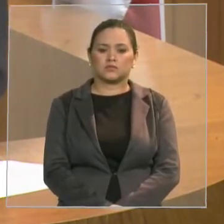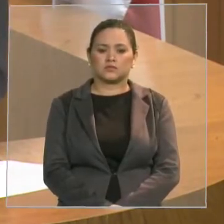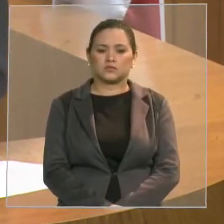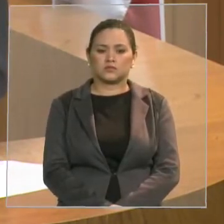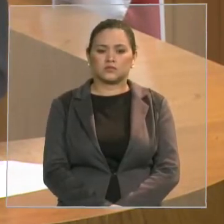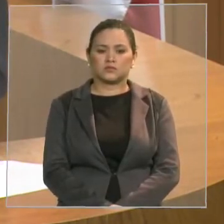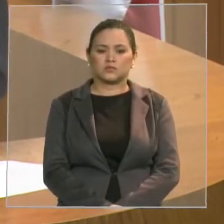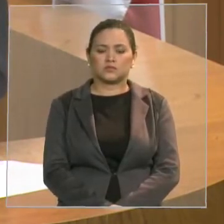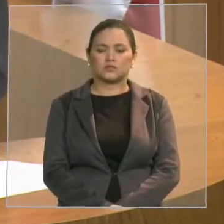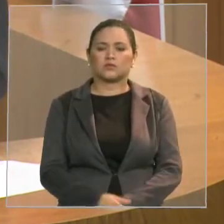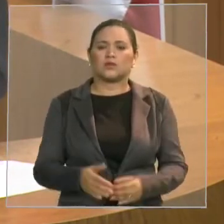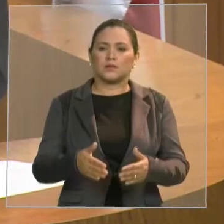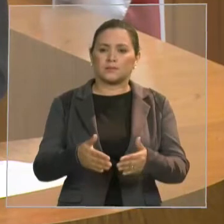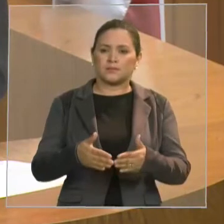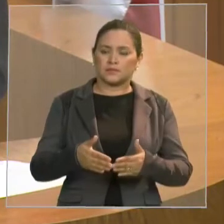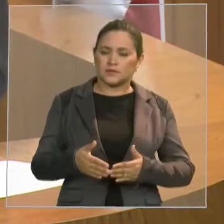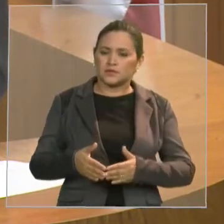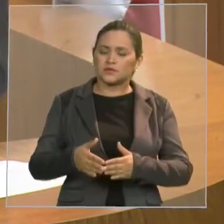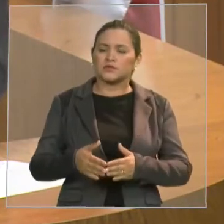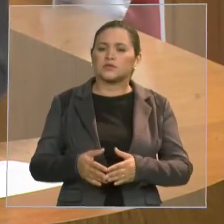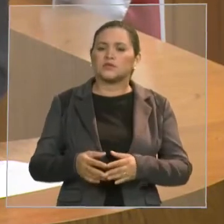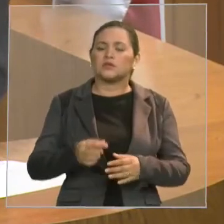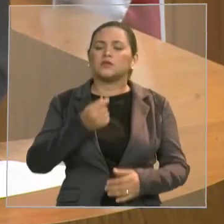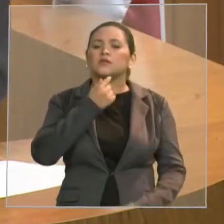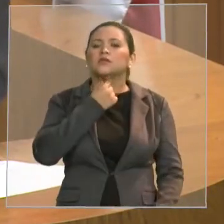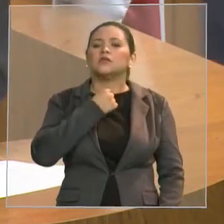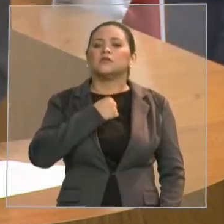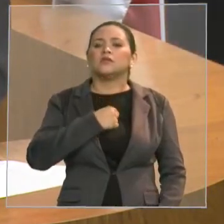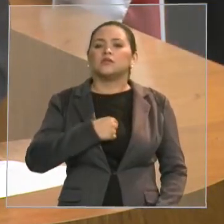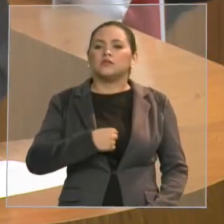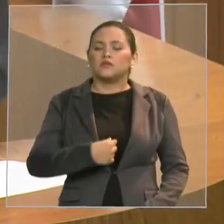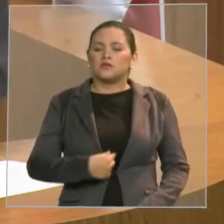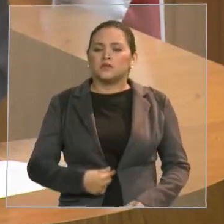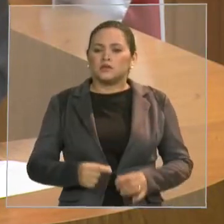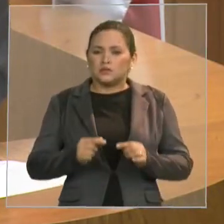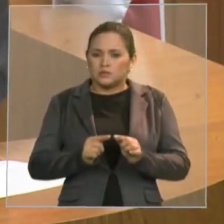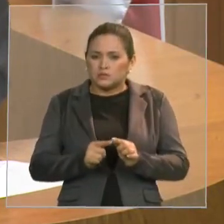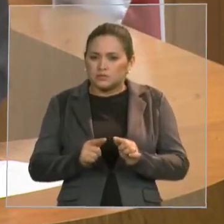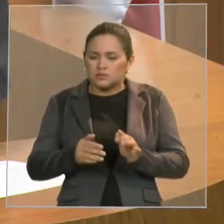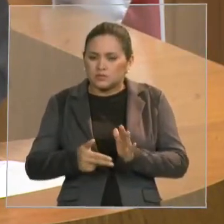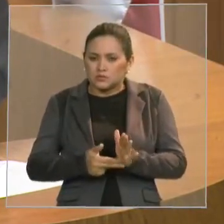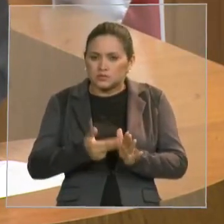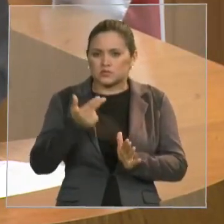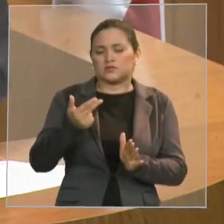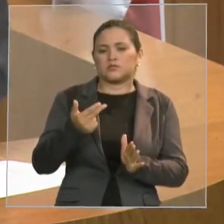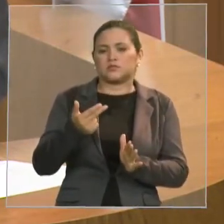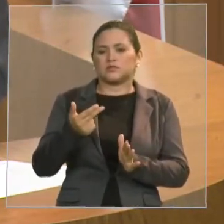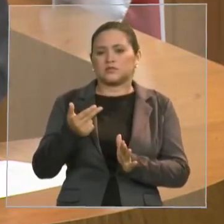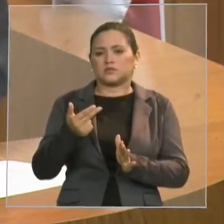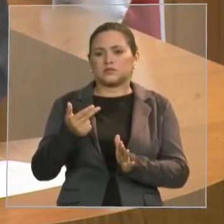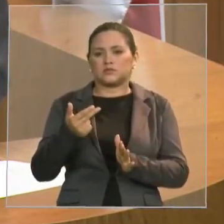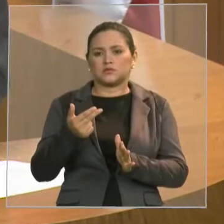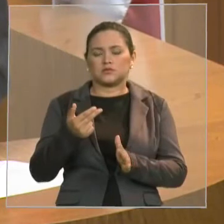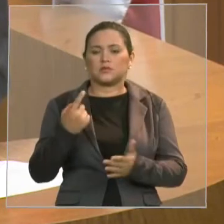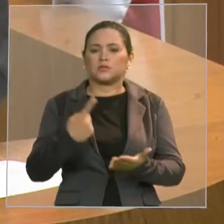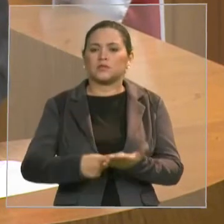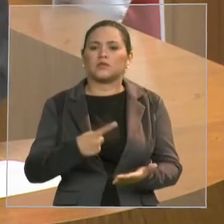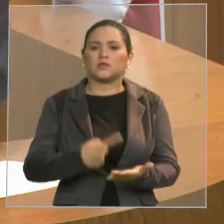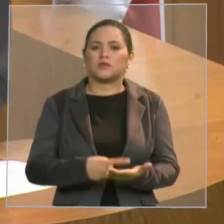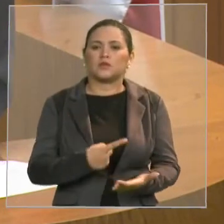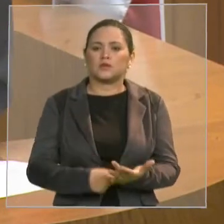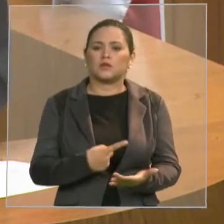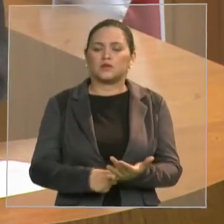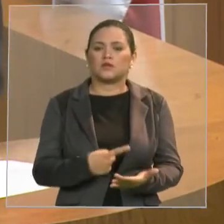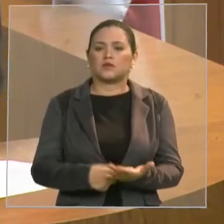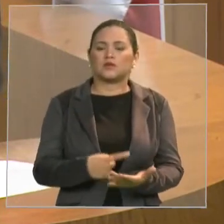solicitada, então, a dilatação esofágica. Foi solicitado parecer para a cirurgia infantil, que avaliou o caso, e programou uma gastrostomia para o